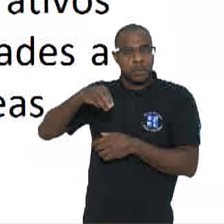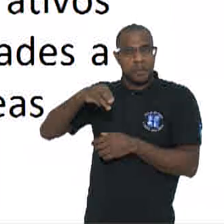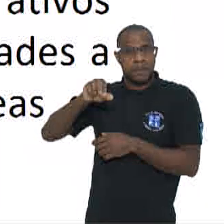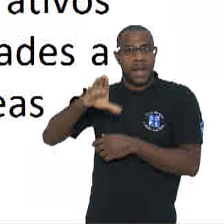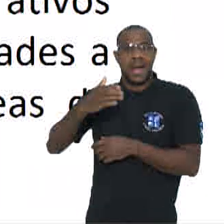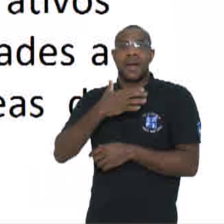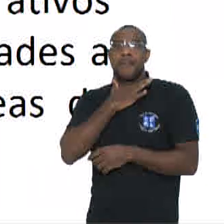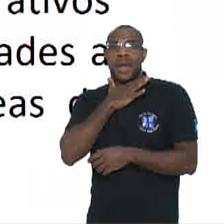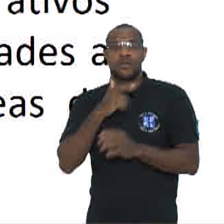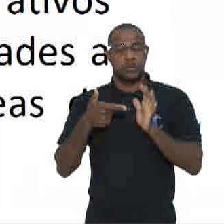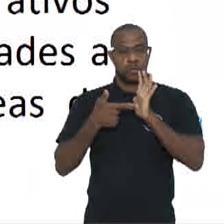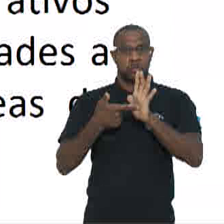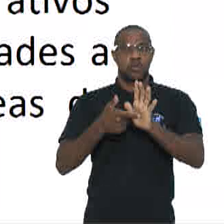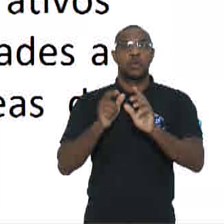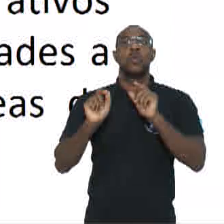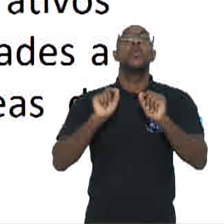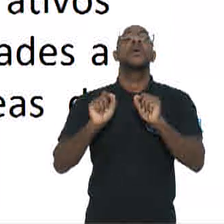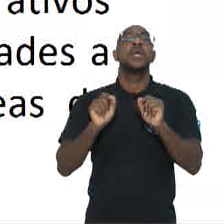hoje